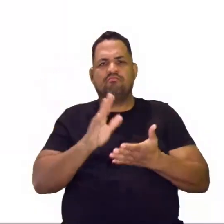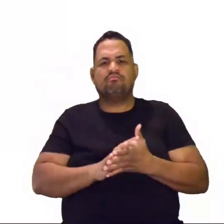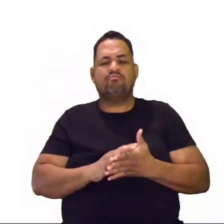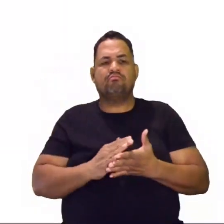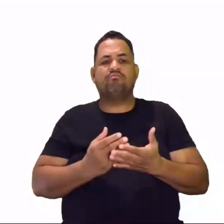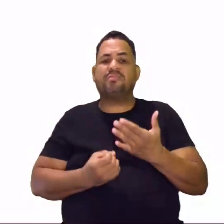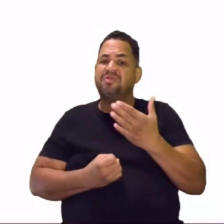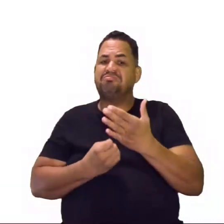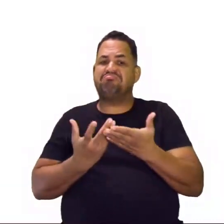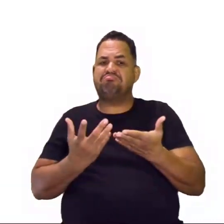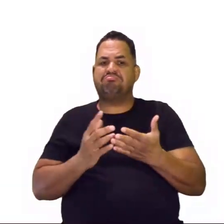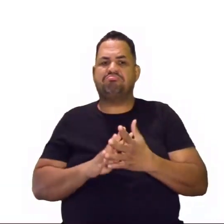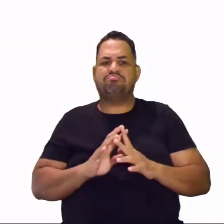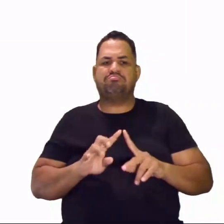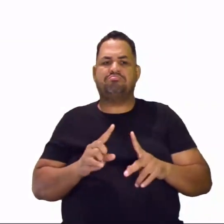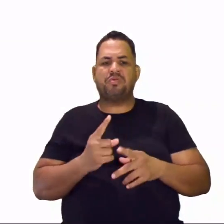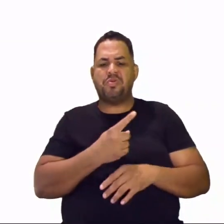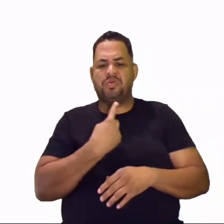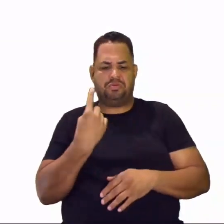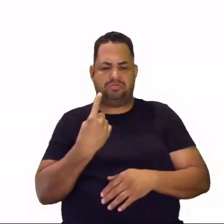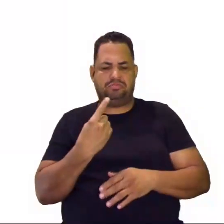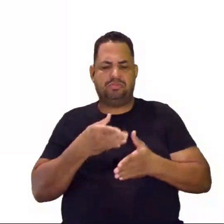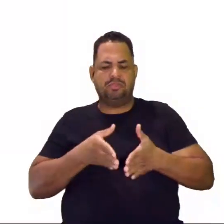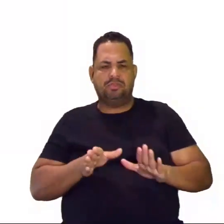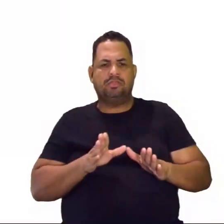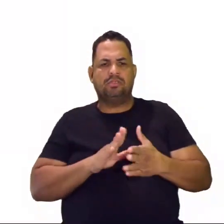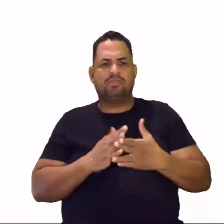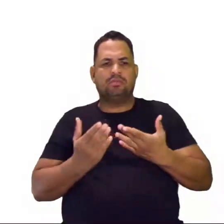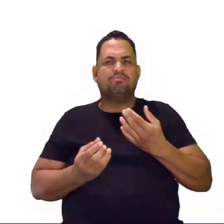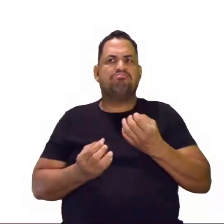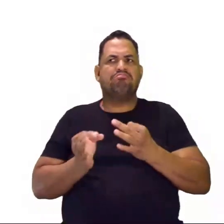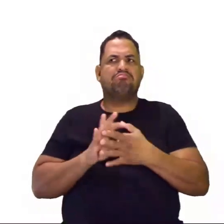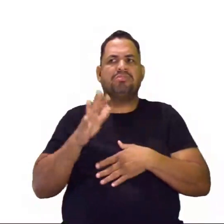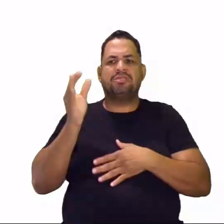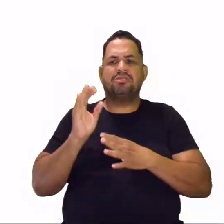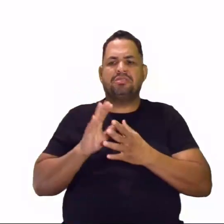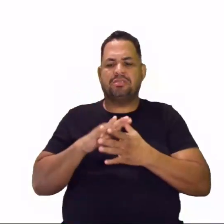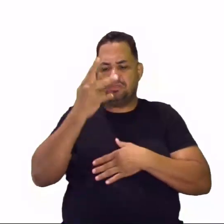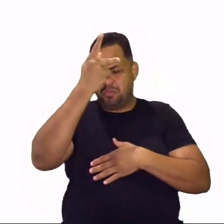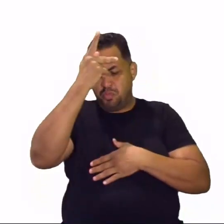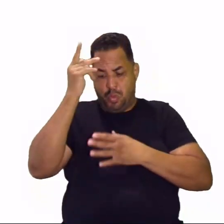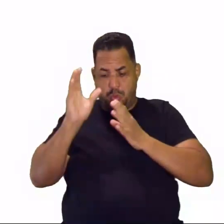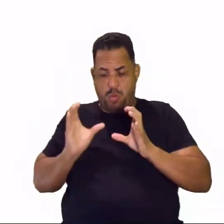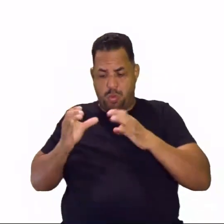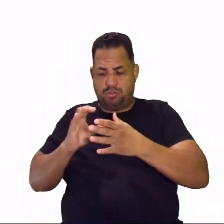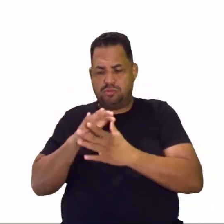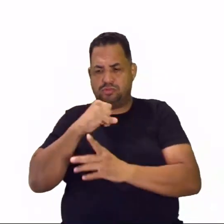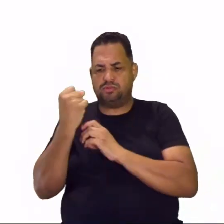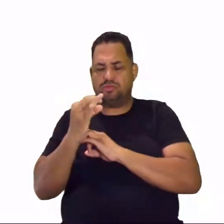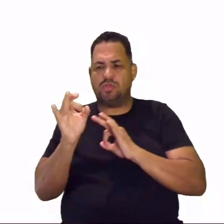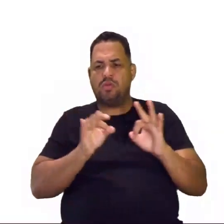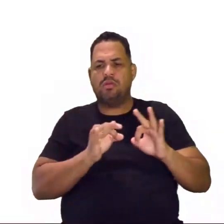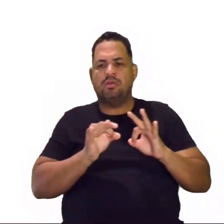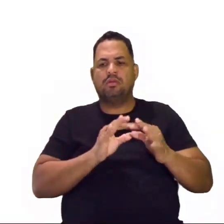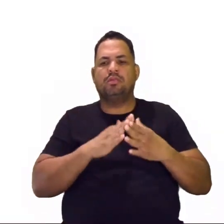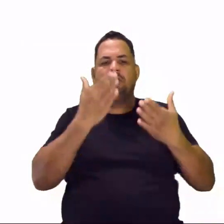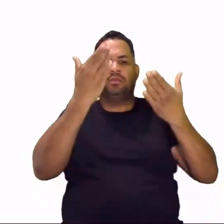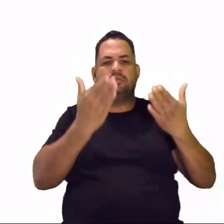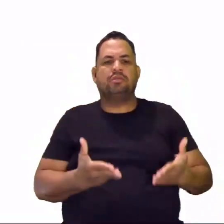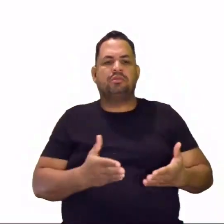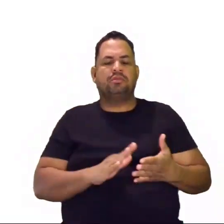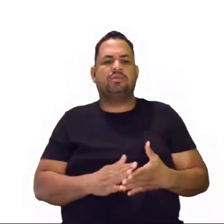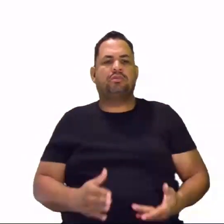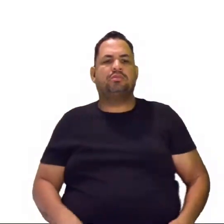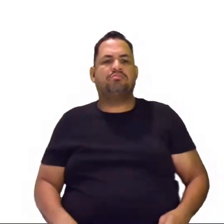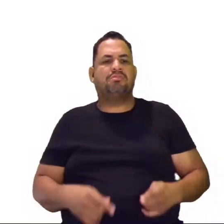gente nasce. A gente nasce, alguém que criou essa visão diz, olha, você agora vai ser tratado desse